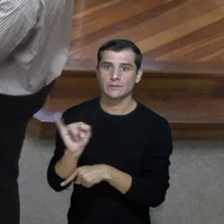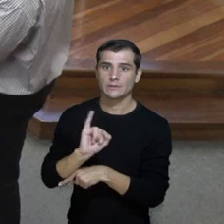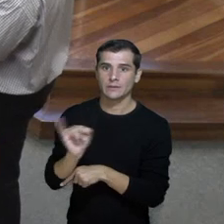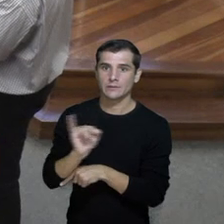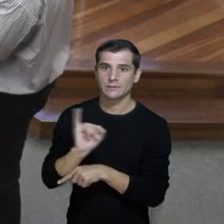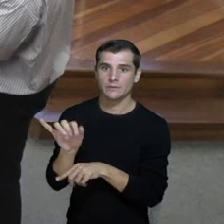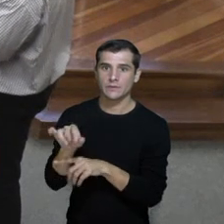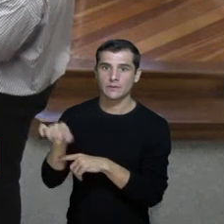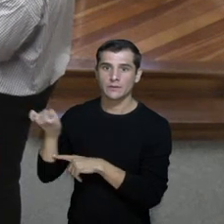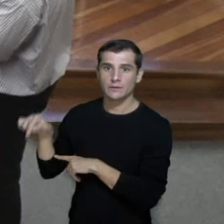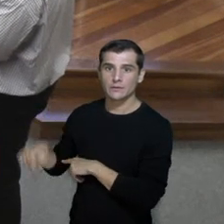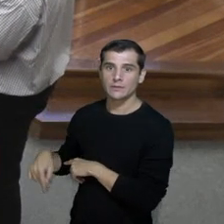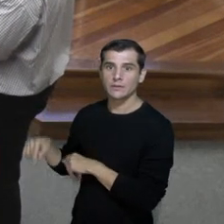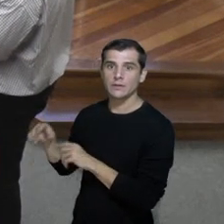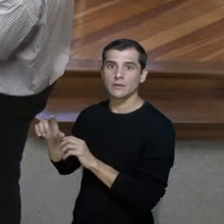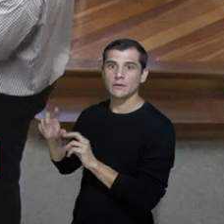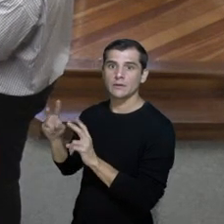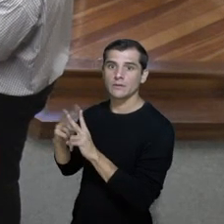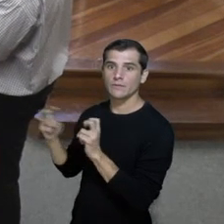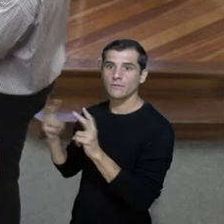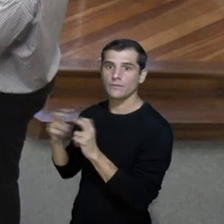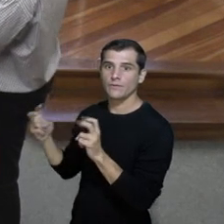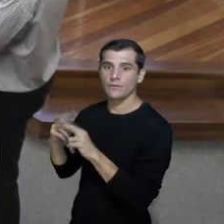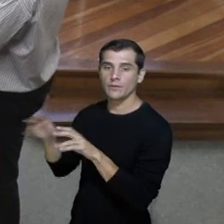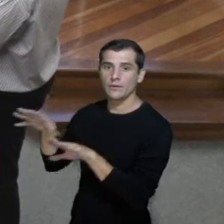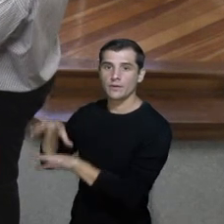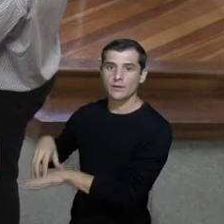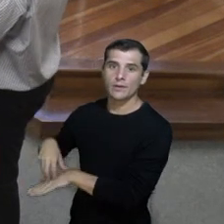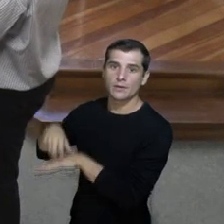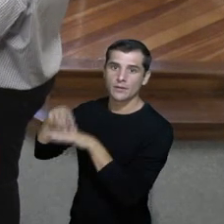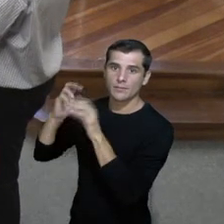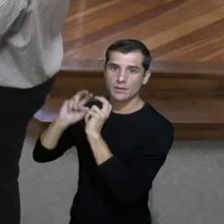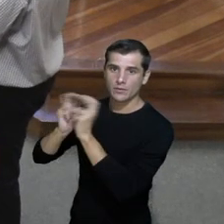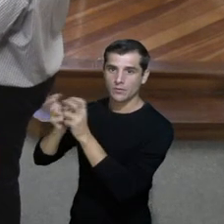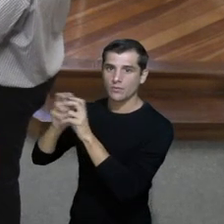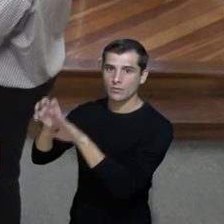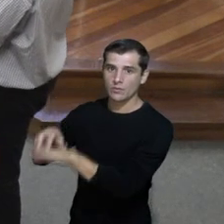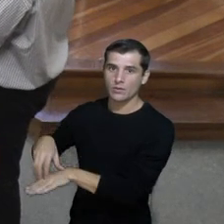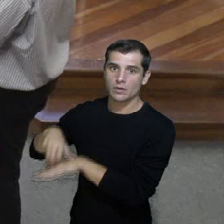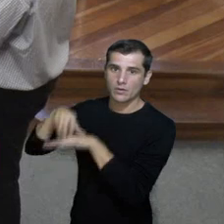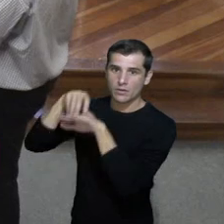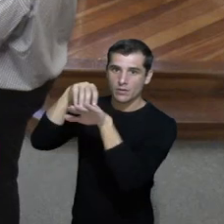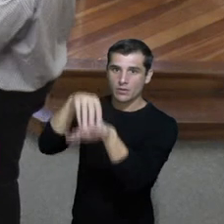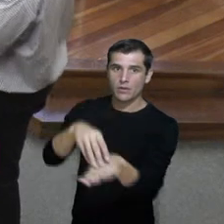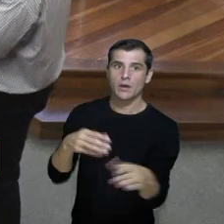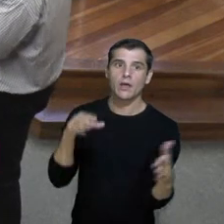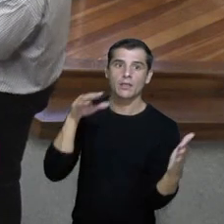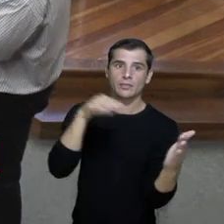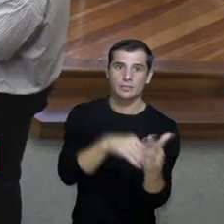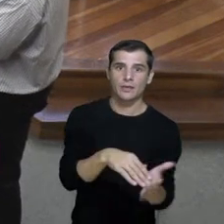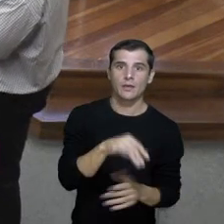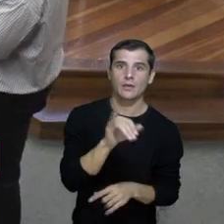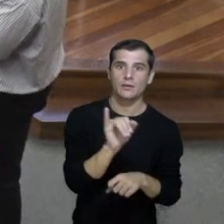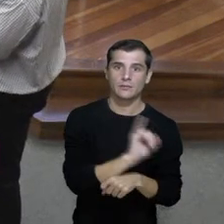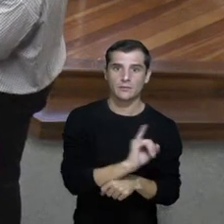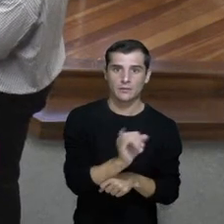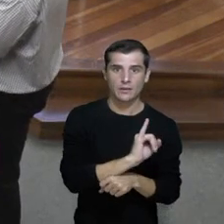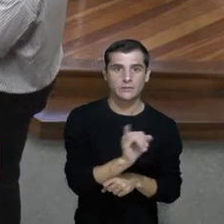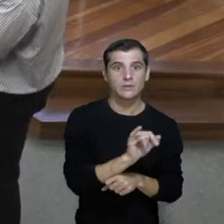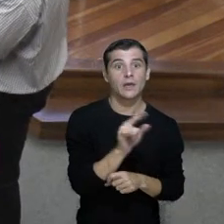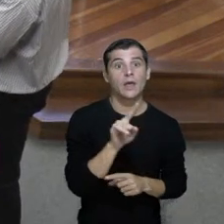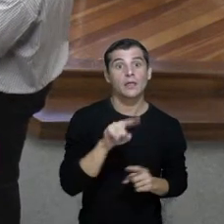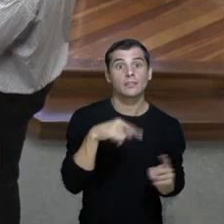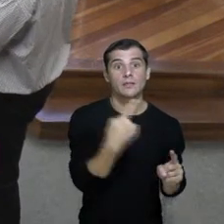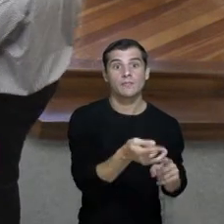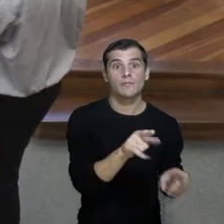Florianópolis de latão Paulotur florit até e Itajaí então depois as turmas já vieram ali para Biguaçu a minha não